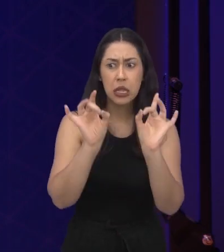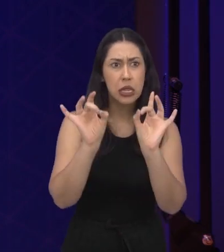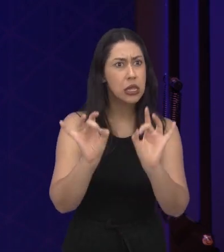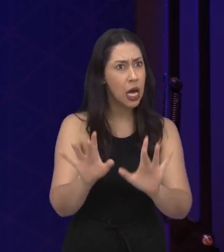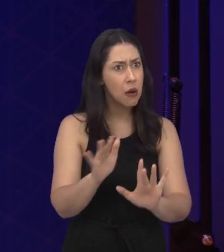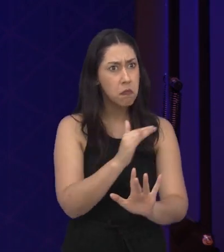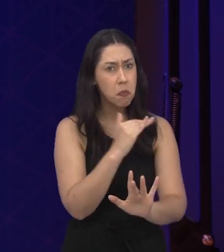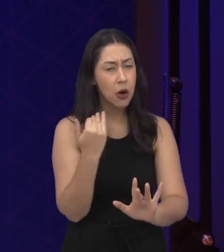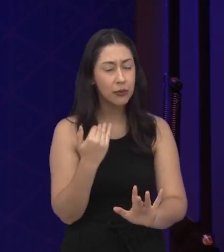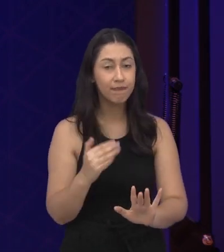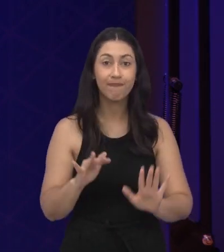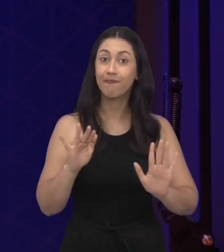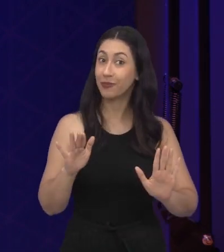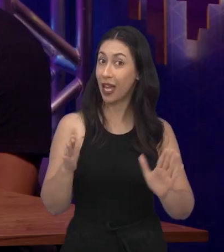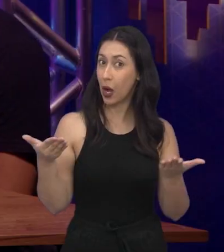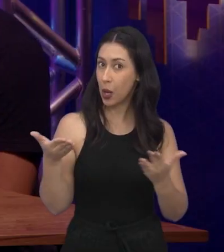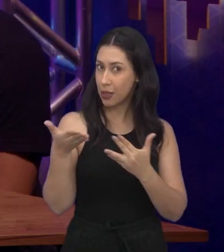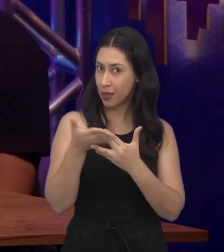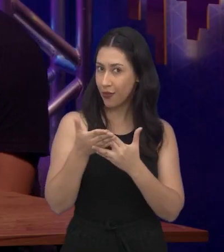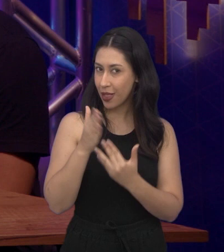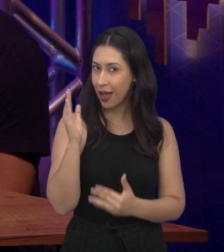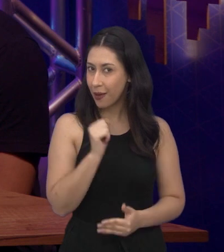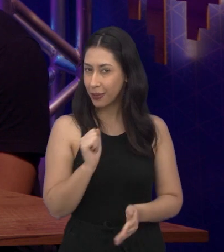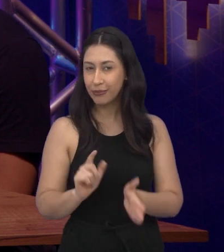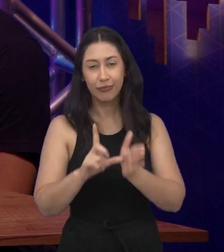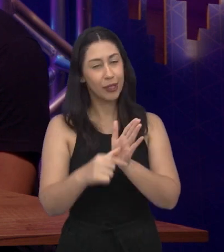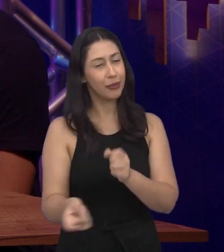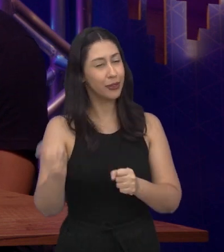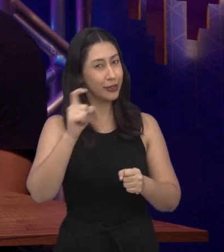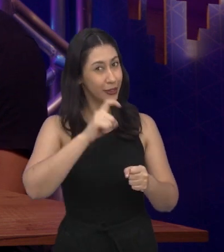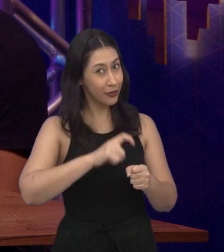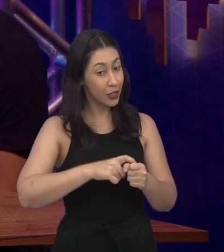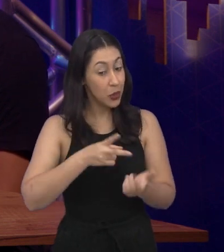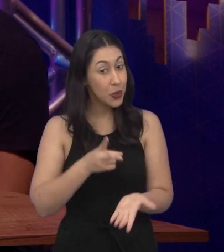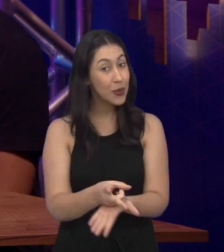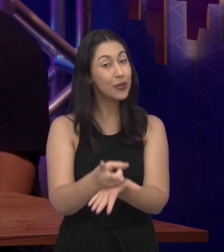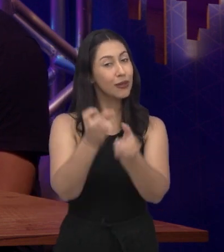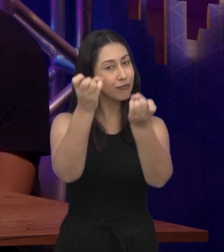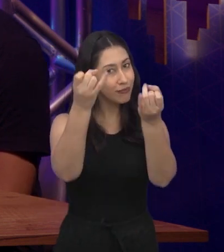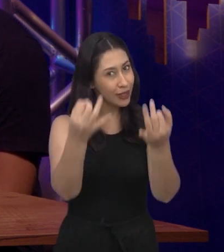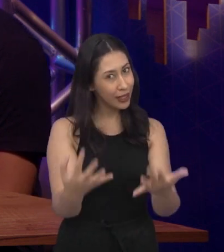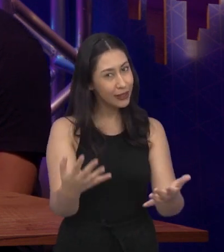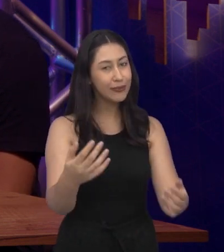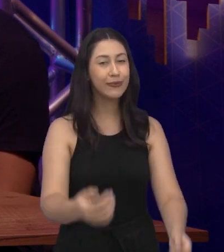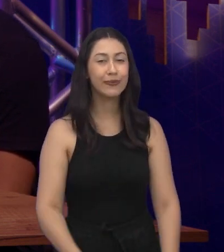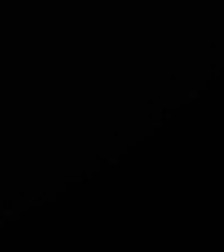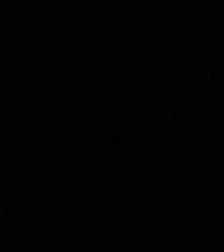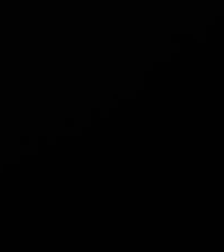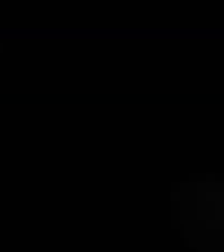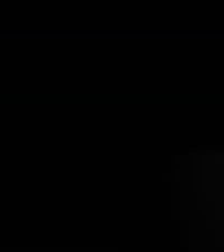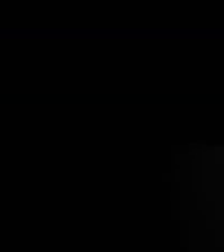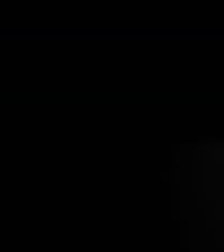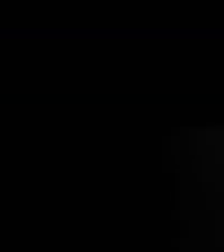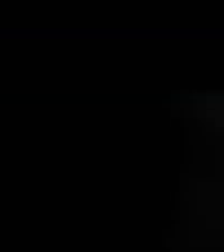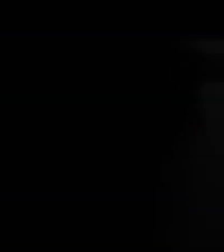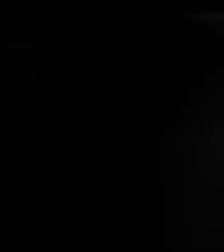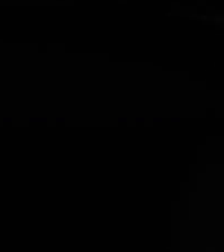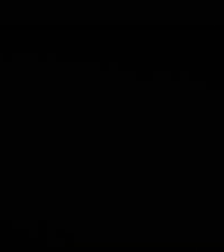literalmente definhando. E a gente vai ter que fazer um rápido intervalo, mas a gente volta daqui a pouco para falar mais sobre isso.